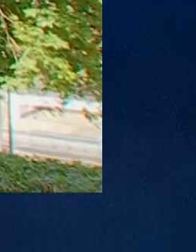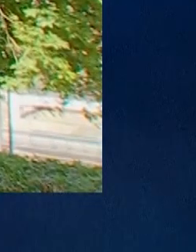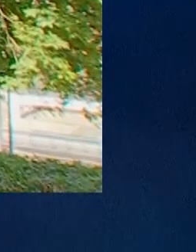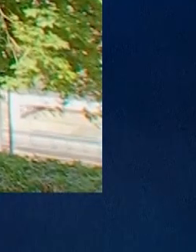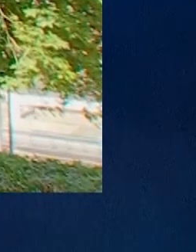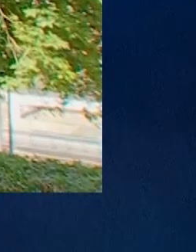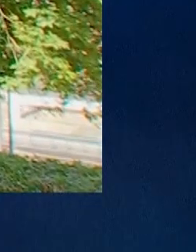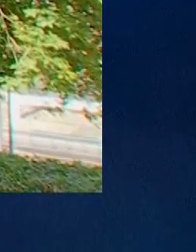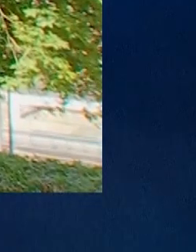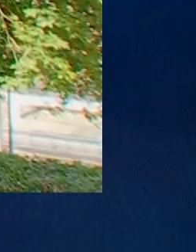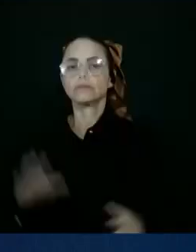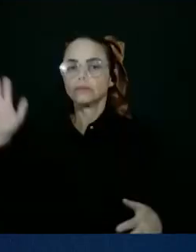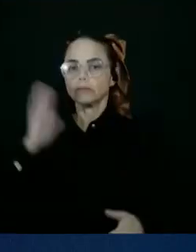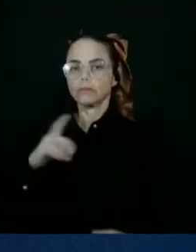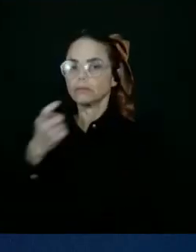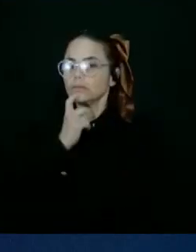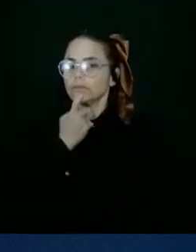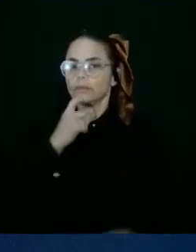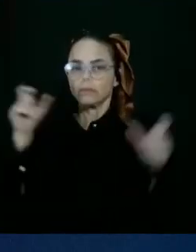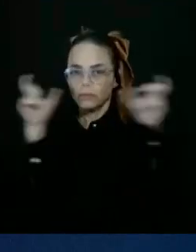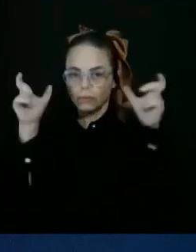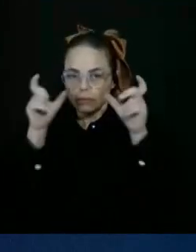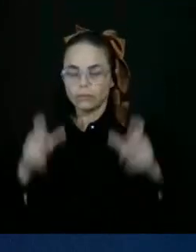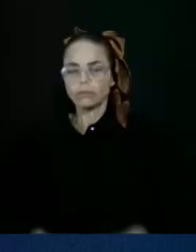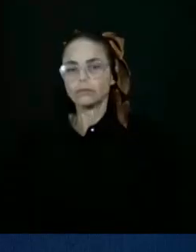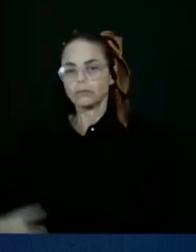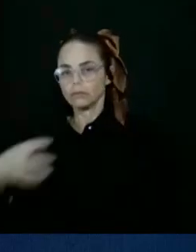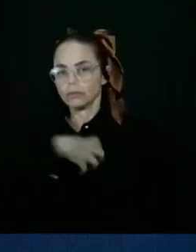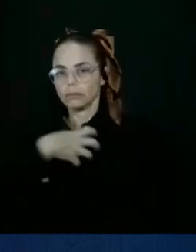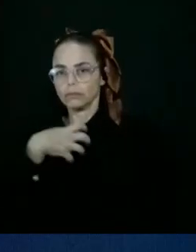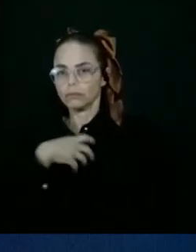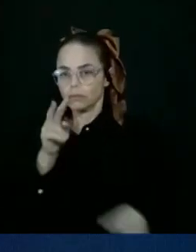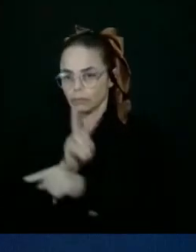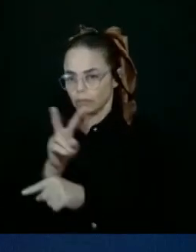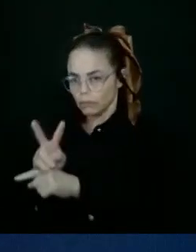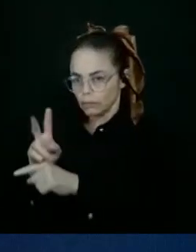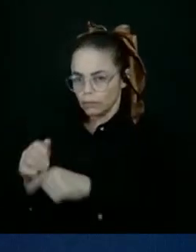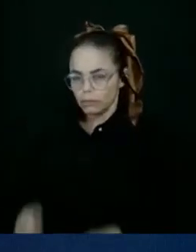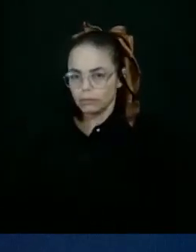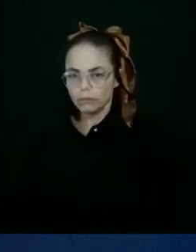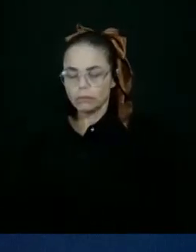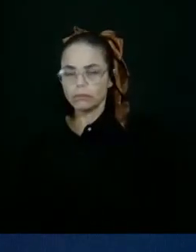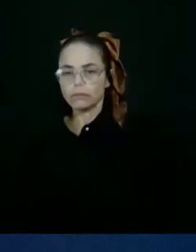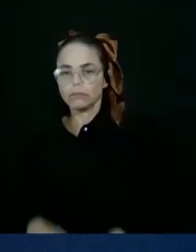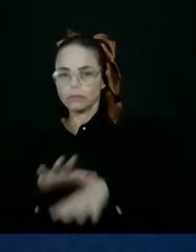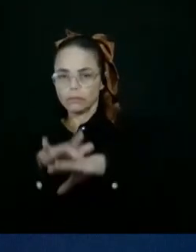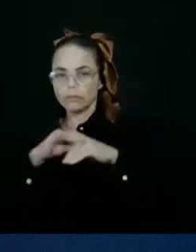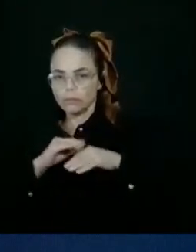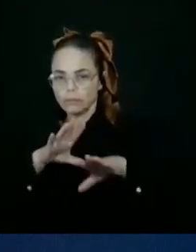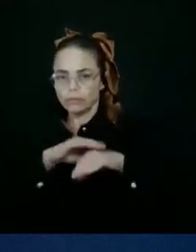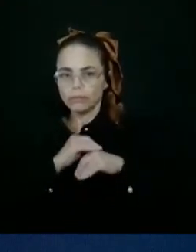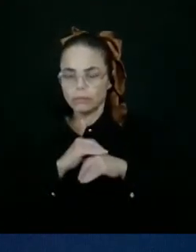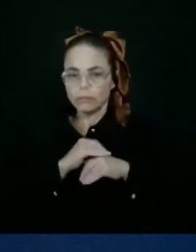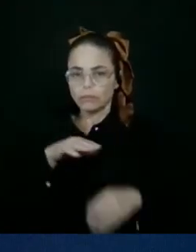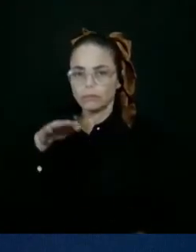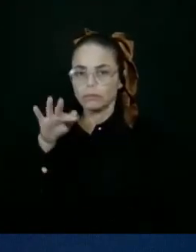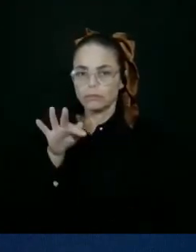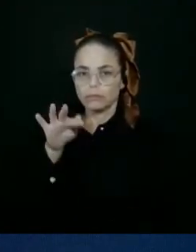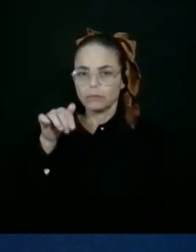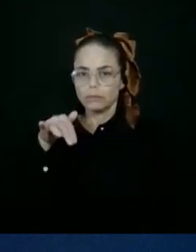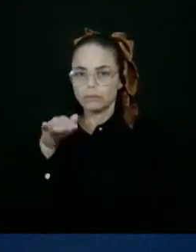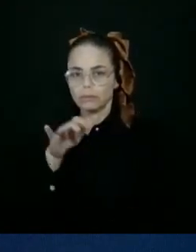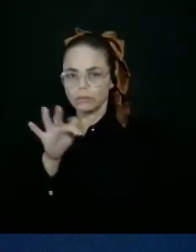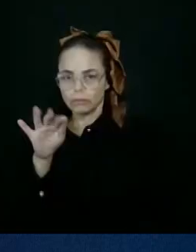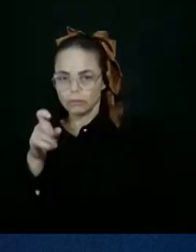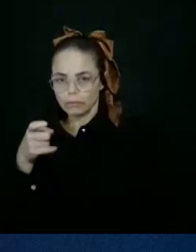Campinas alerta para sintomas, medidas de proteção e formas de contaminação contra a Mpox. Foi